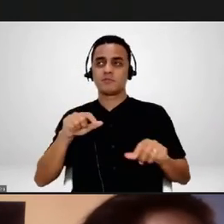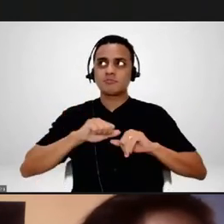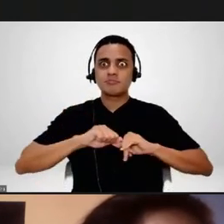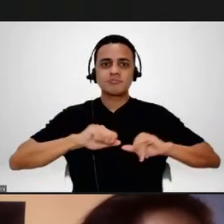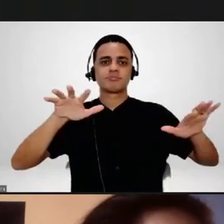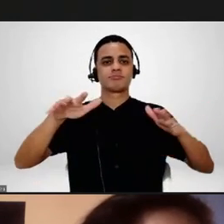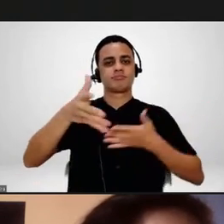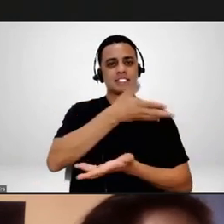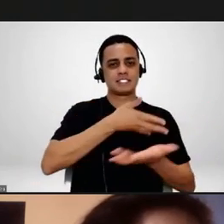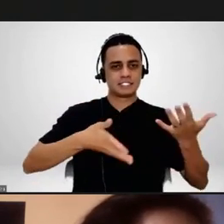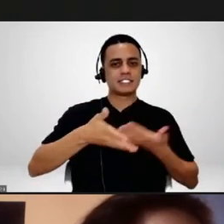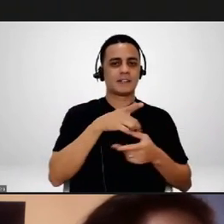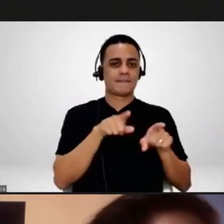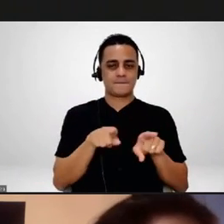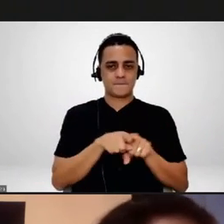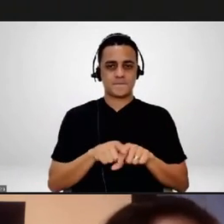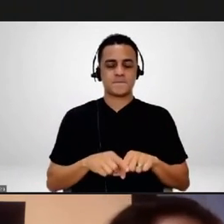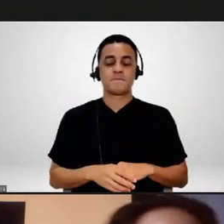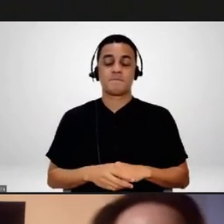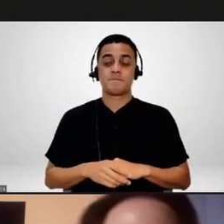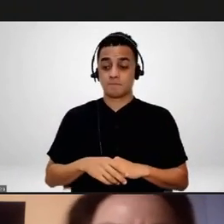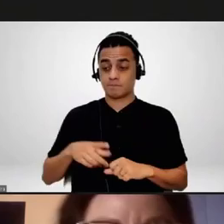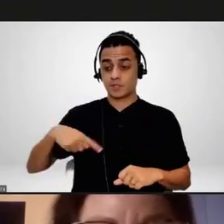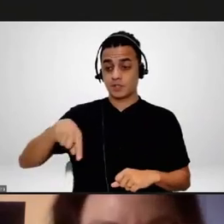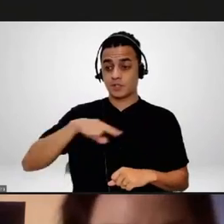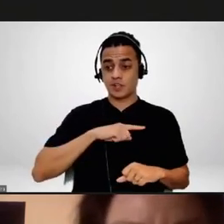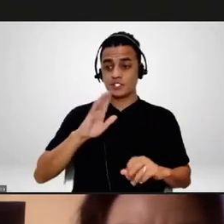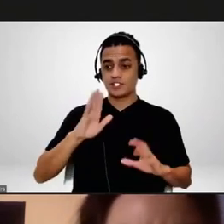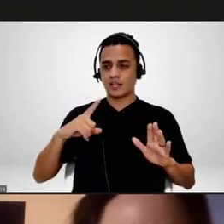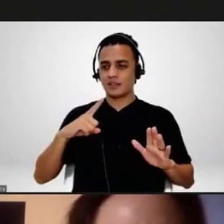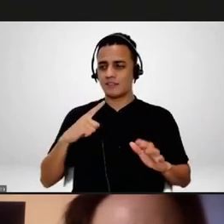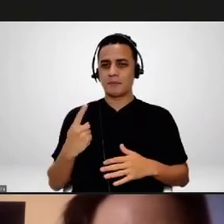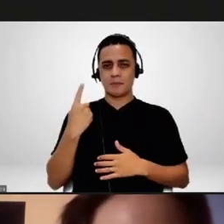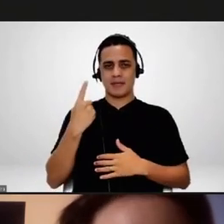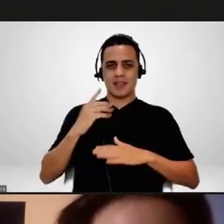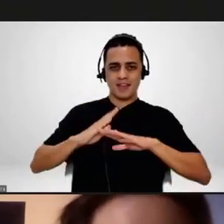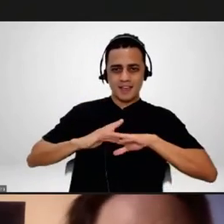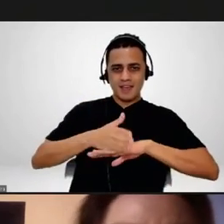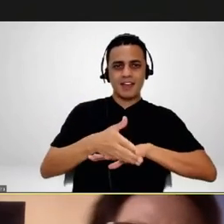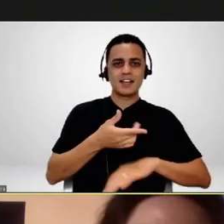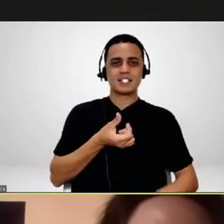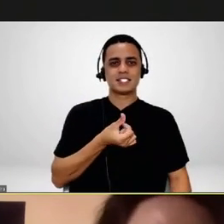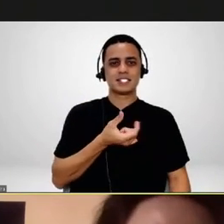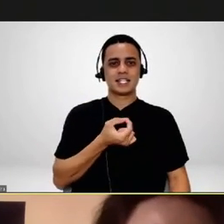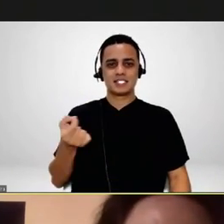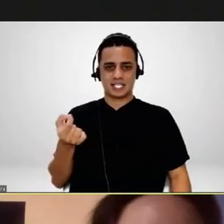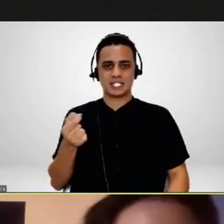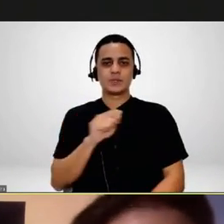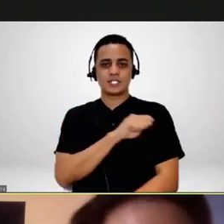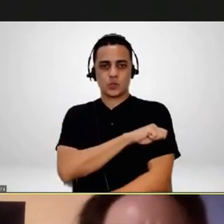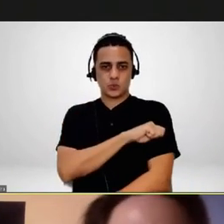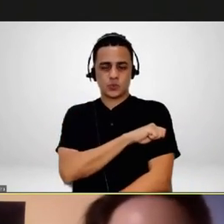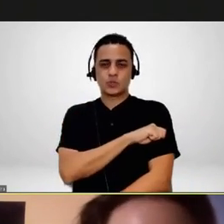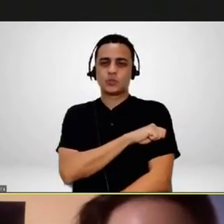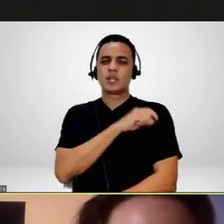né? E, com isso, nós tivemos, na primeira entrada, 600 alunos, né, de artes, entre esses, acho que